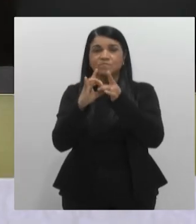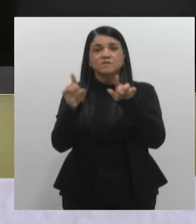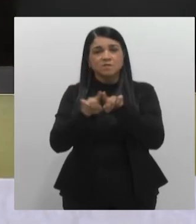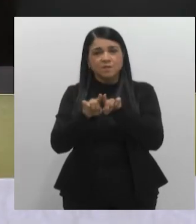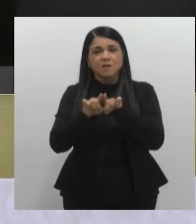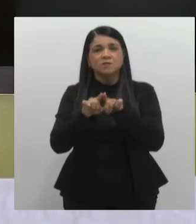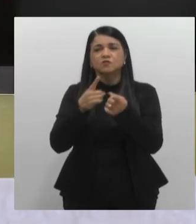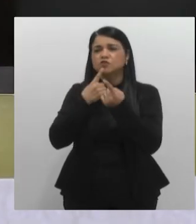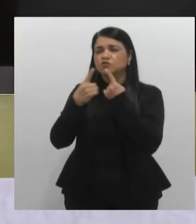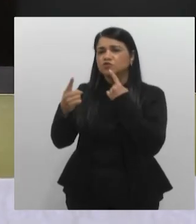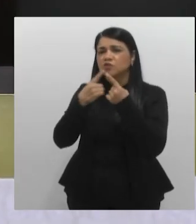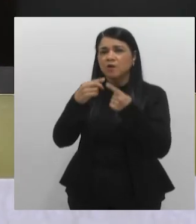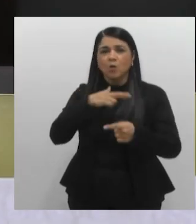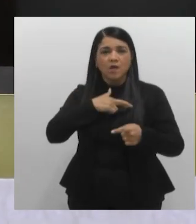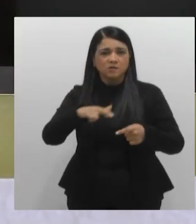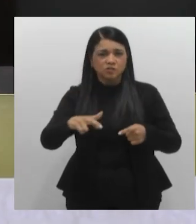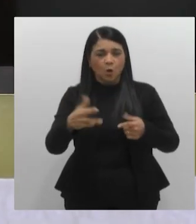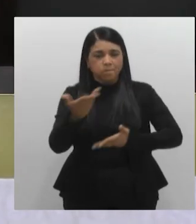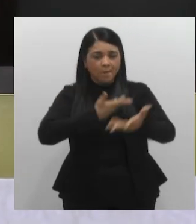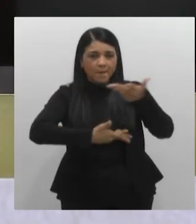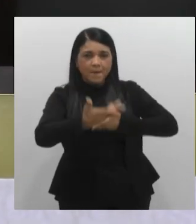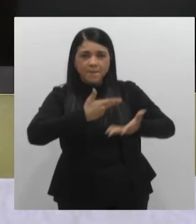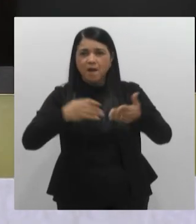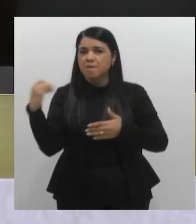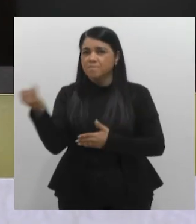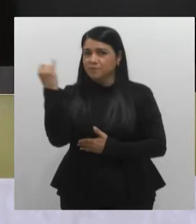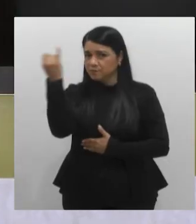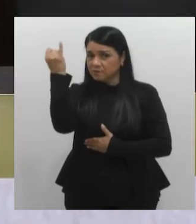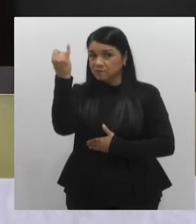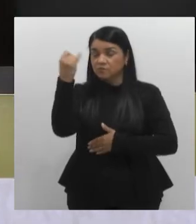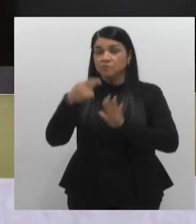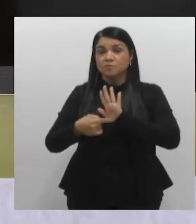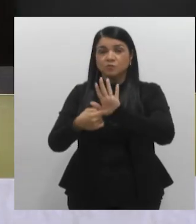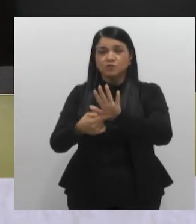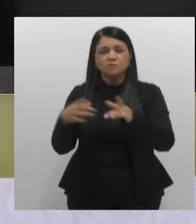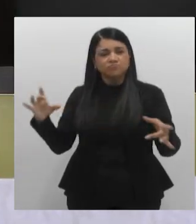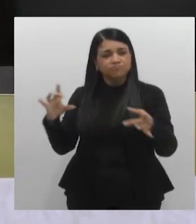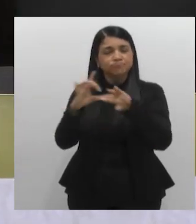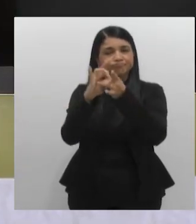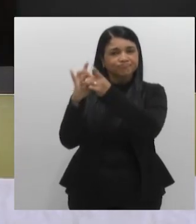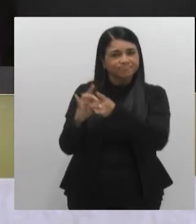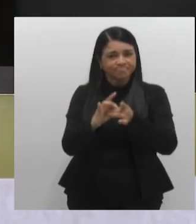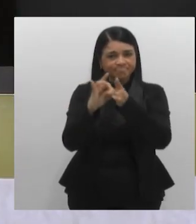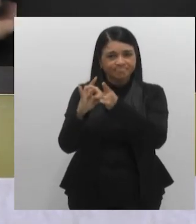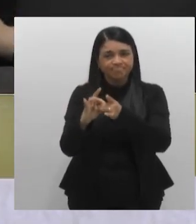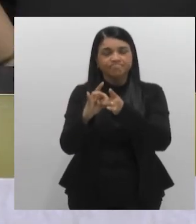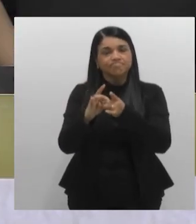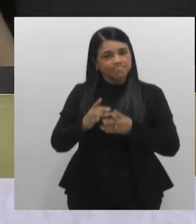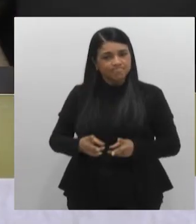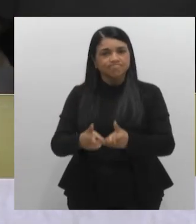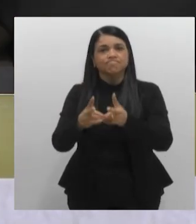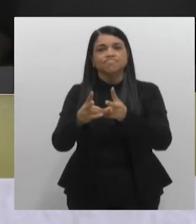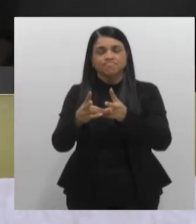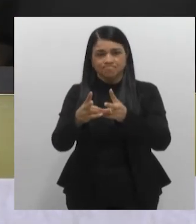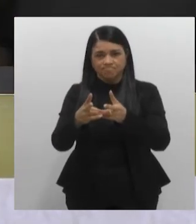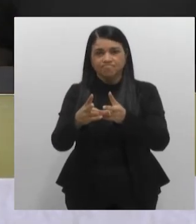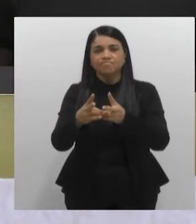do diálogo interreligioso. Isso é muito importante também, estabelecendo sempre laços importantes, mantendo,